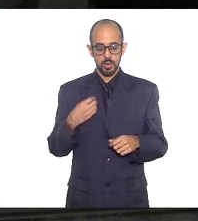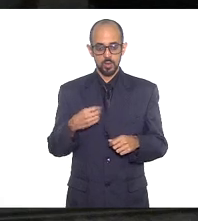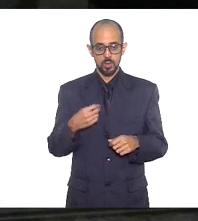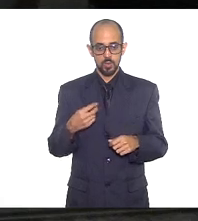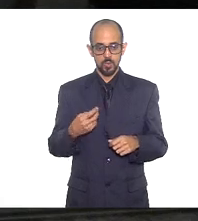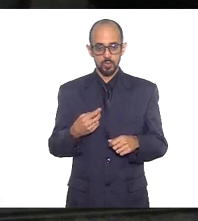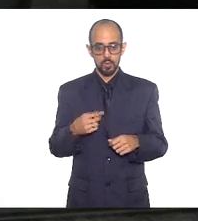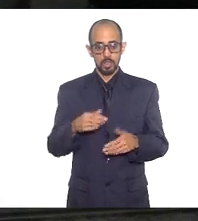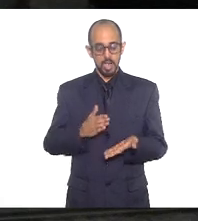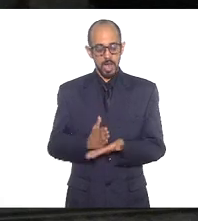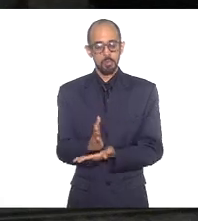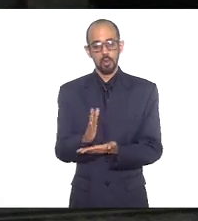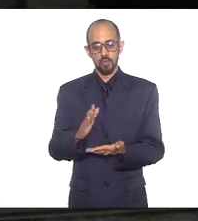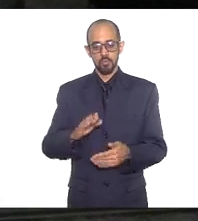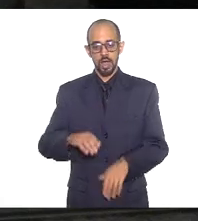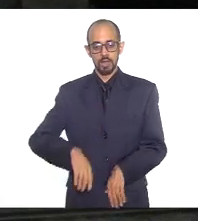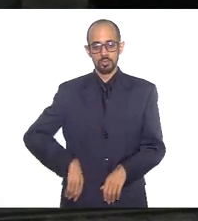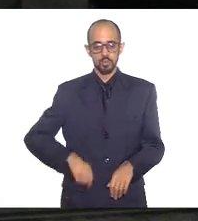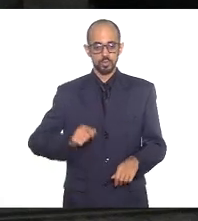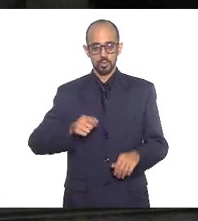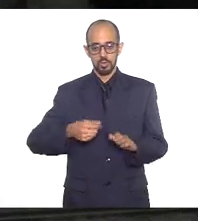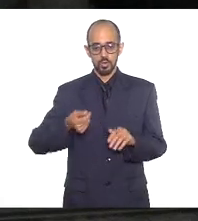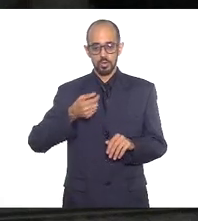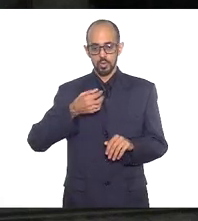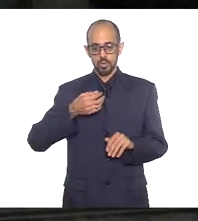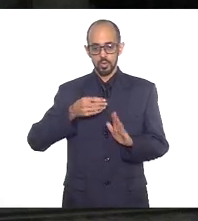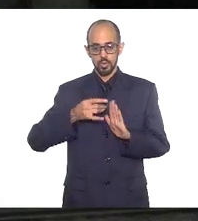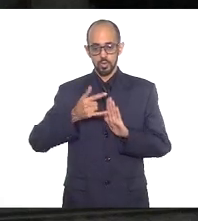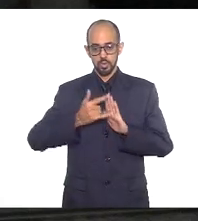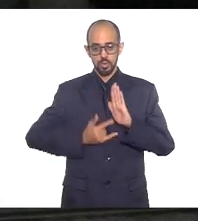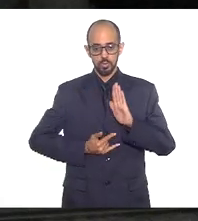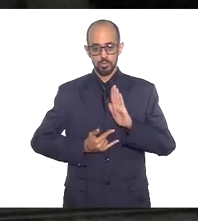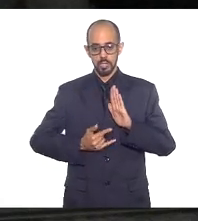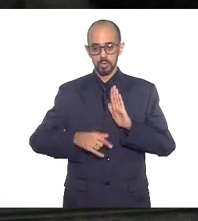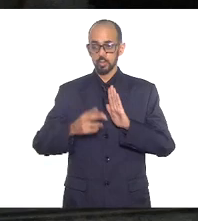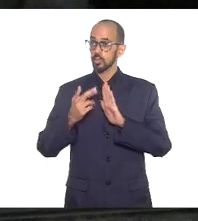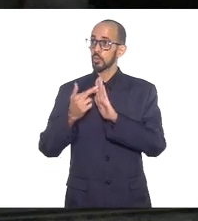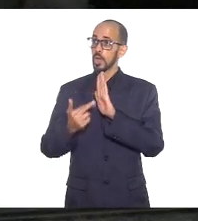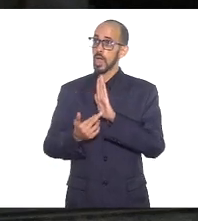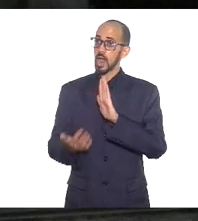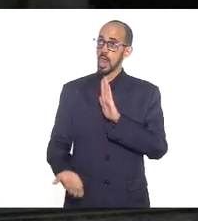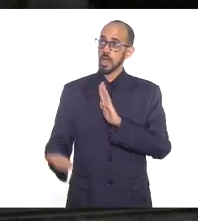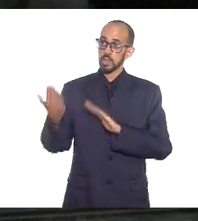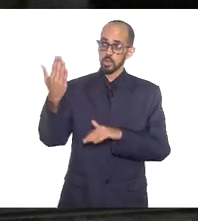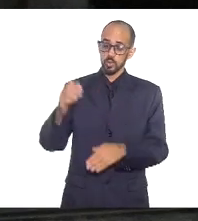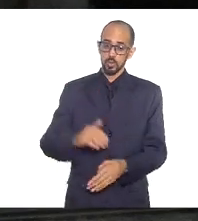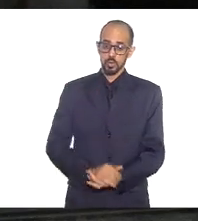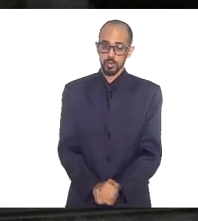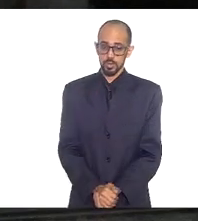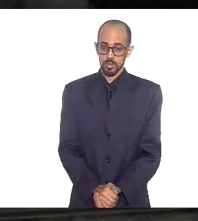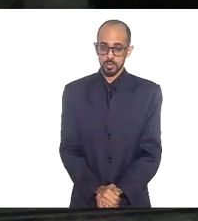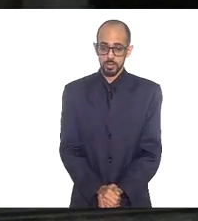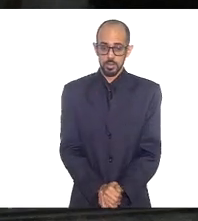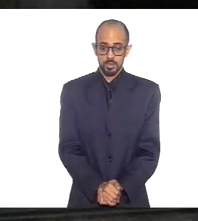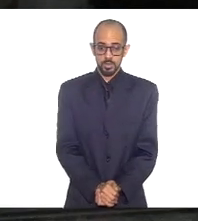está aprovado o parecer do relator, por 6 votos a 1.